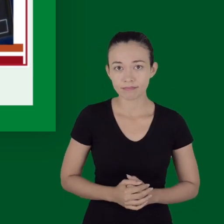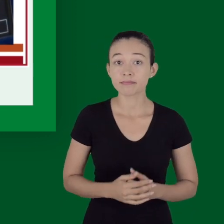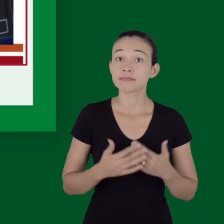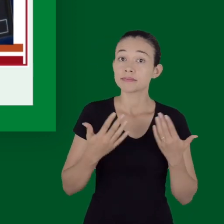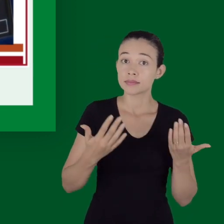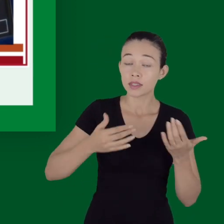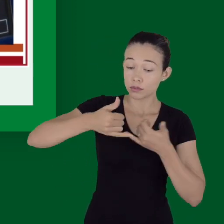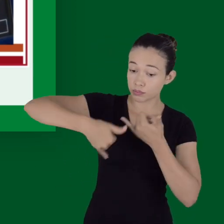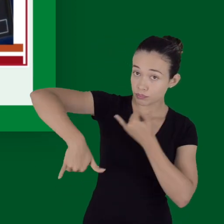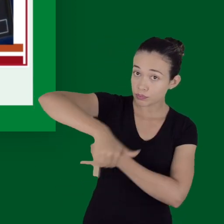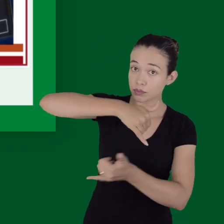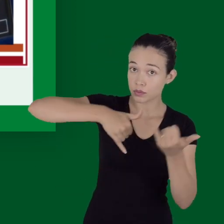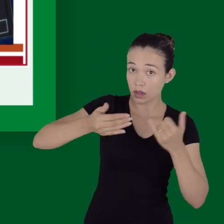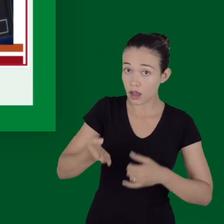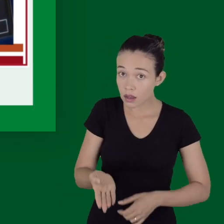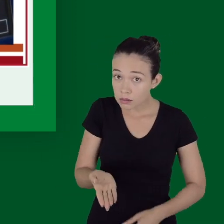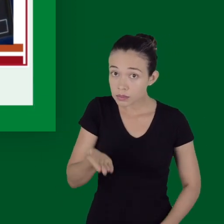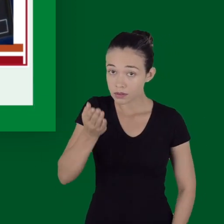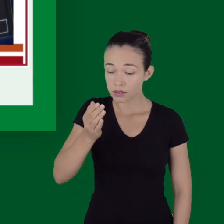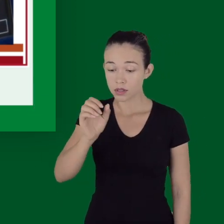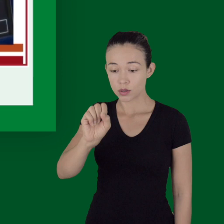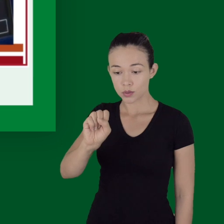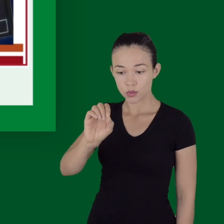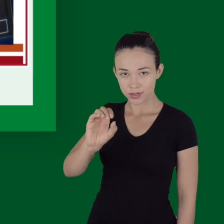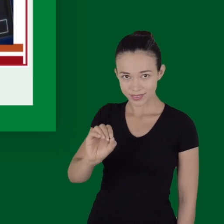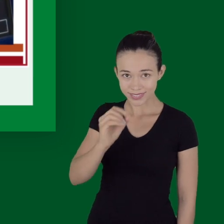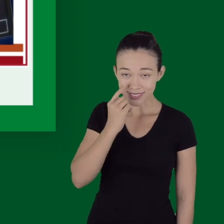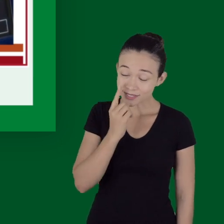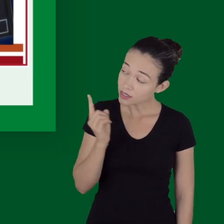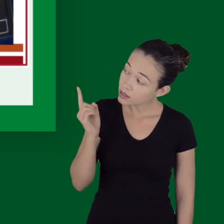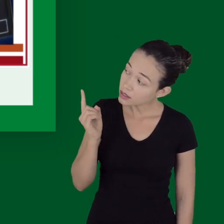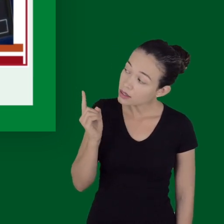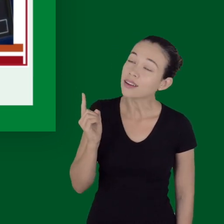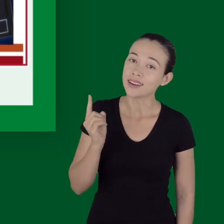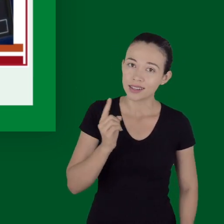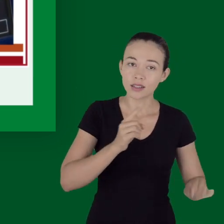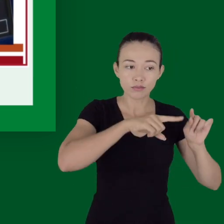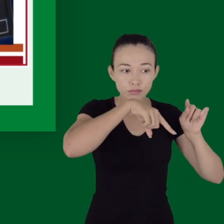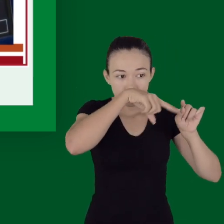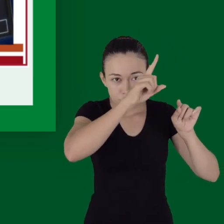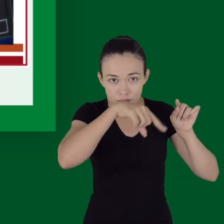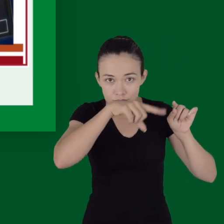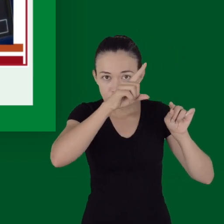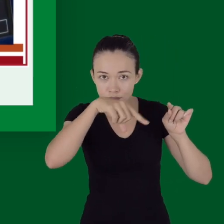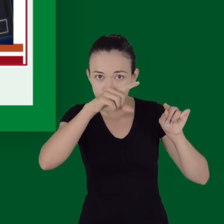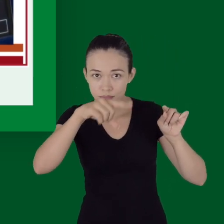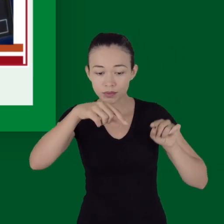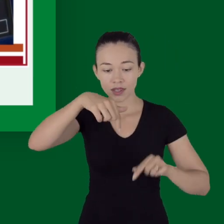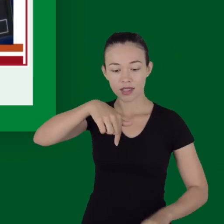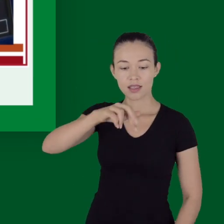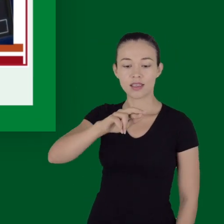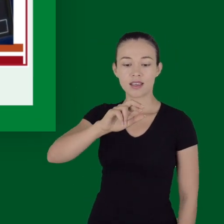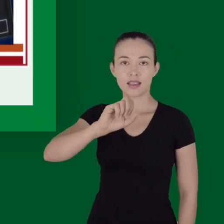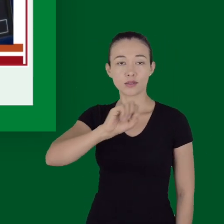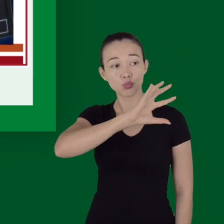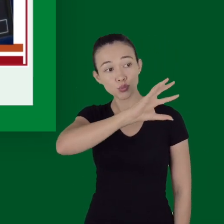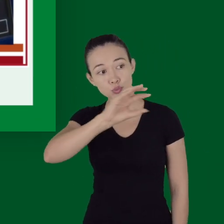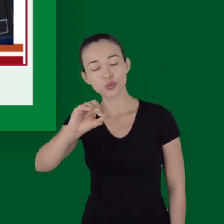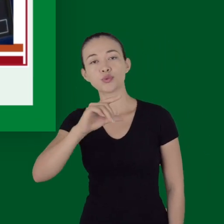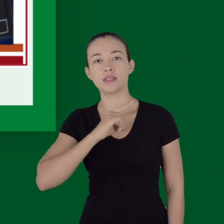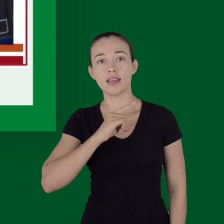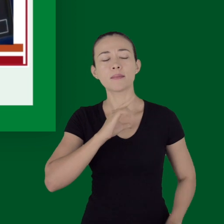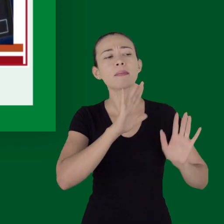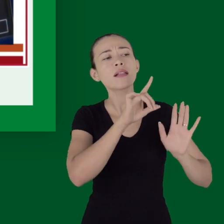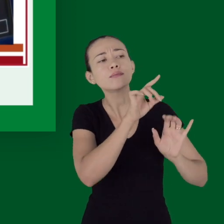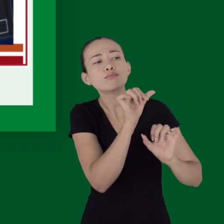totalmente. E quando você colocou uma energia, por exemplo, de 80 mA, toda espícula tem um QRS. Você viu que o QRS mudou um pouquinho, ele ficou um